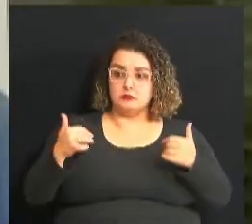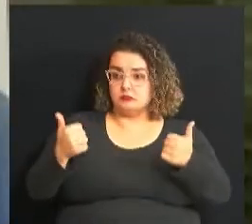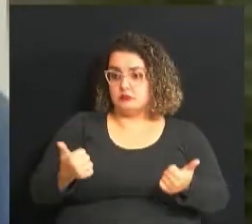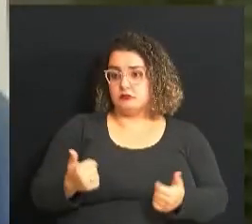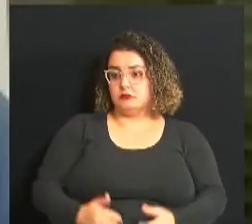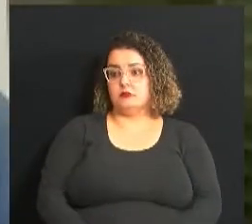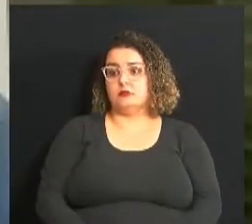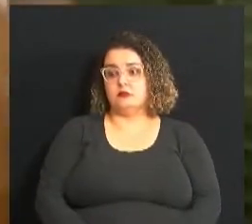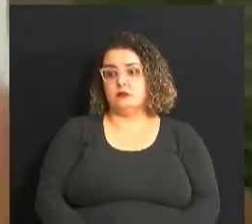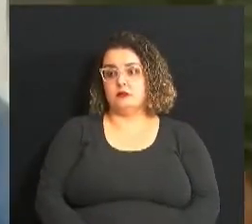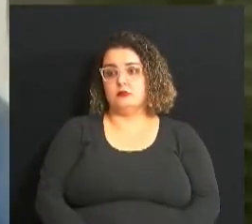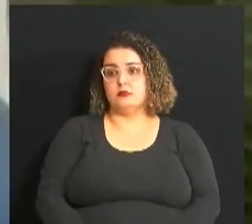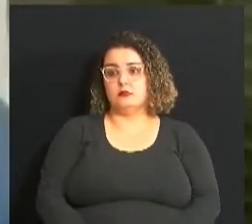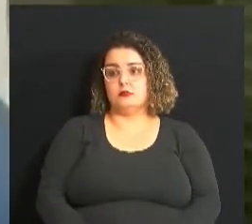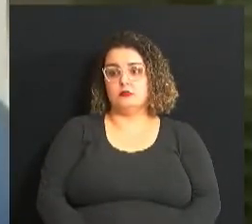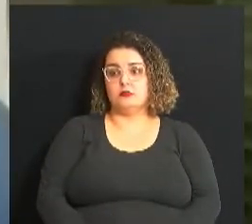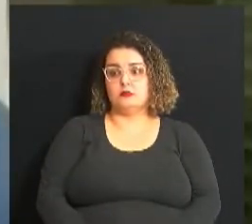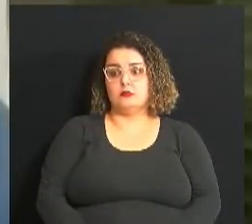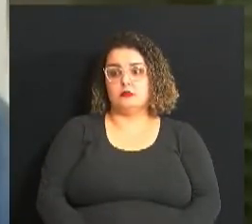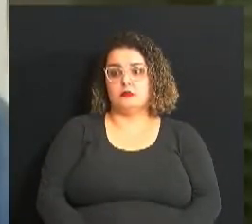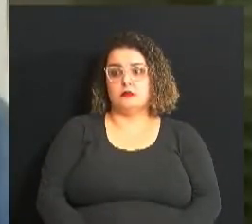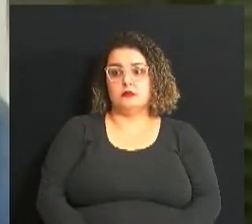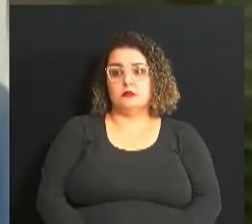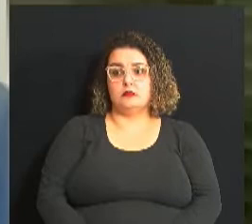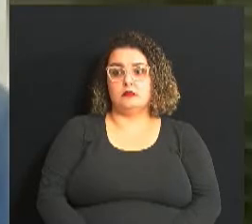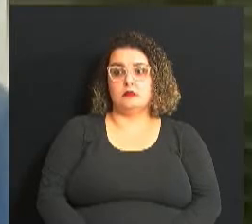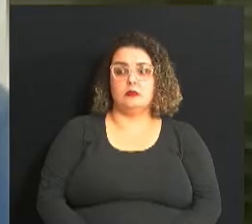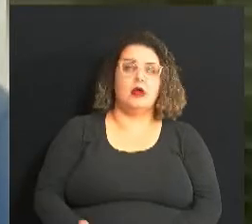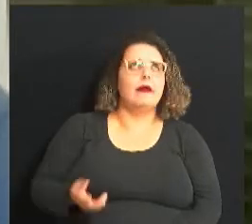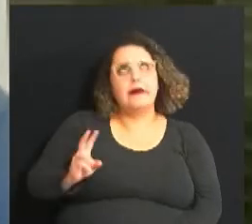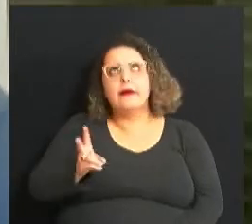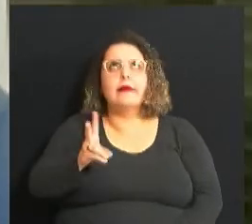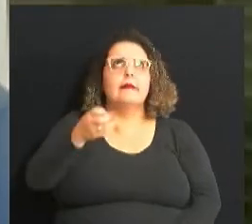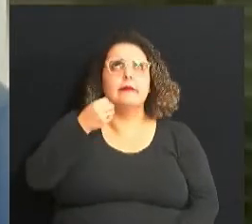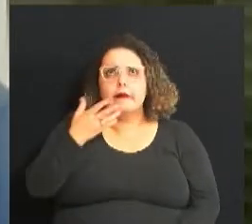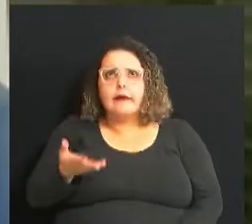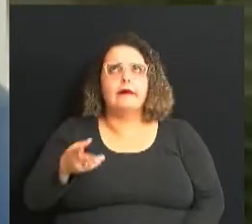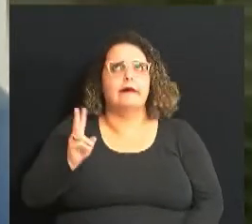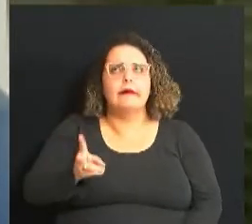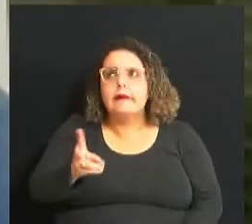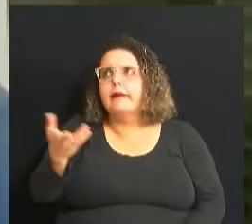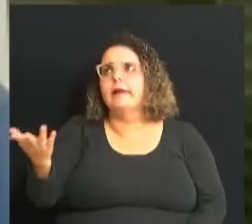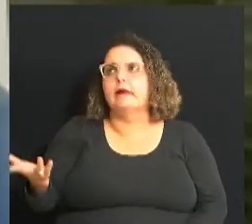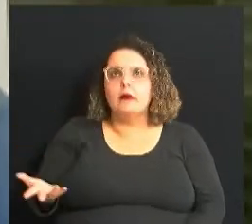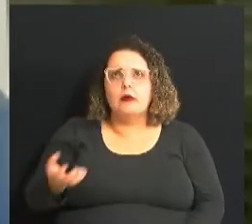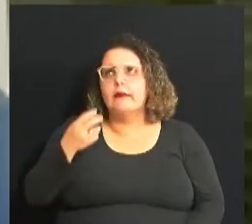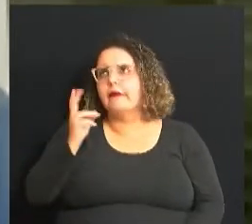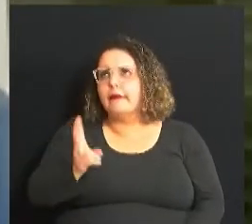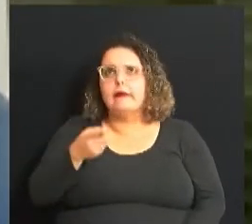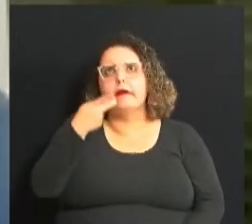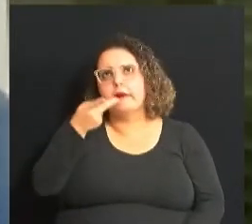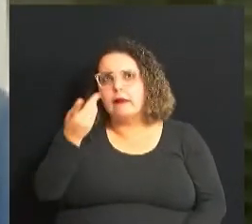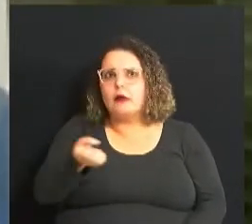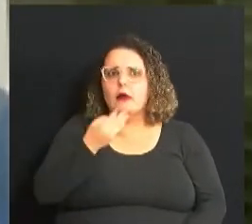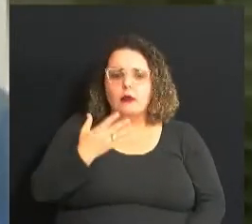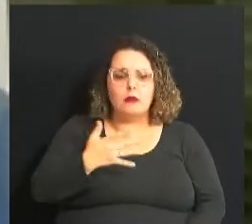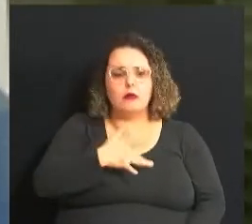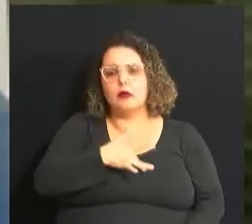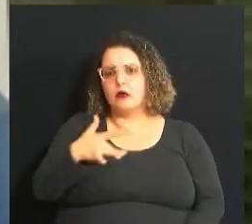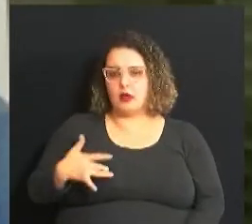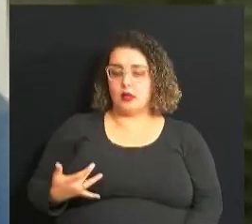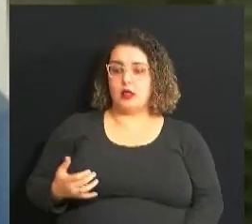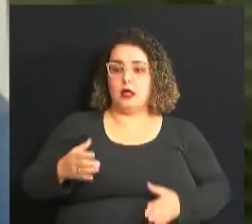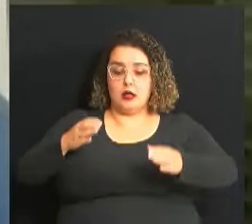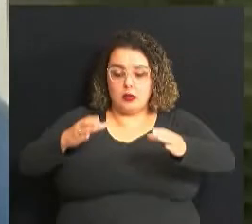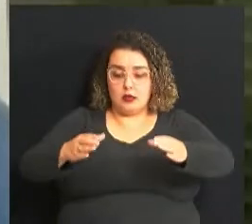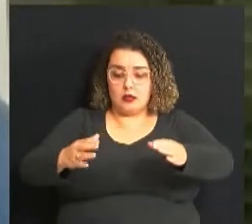fala, repete sempre a mesma coisa, né? A boa alimentação. O que é a boa alimentação? É o prato colorido, né? Aquele prato, quanto mais